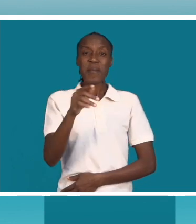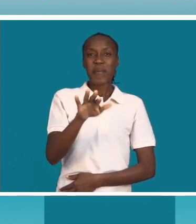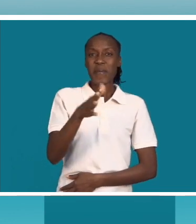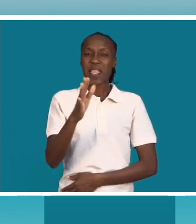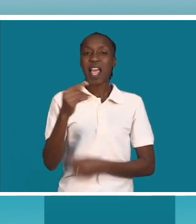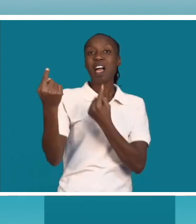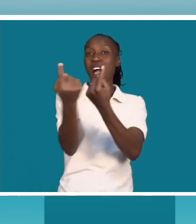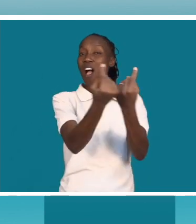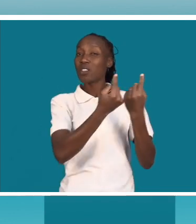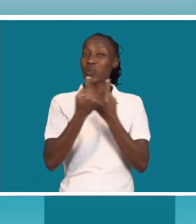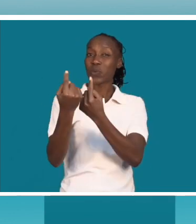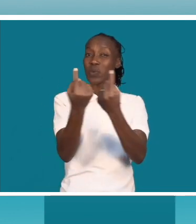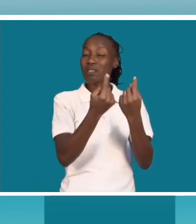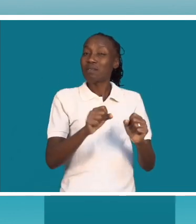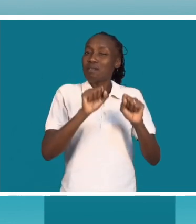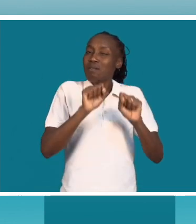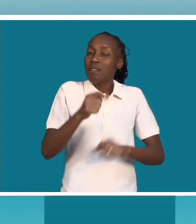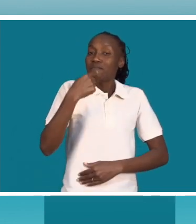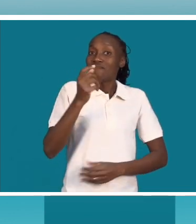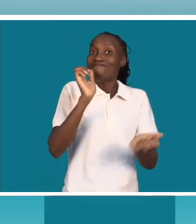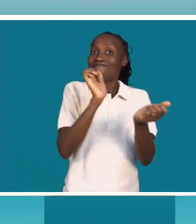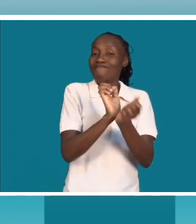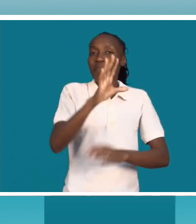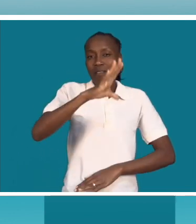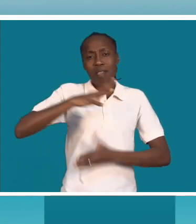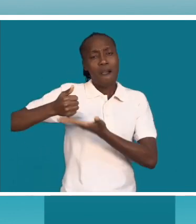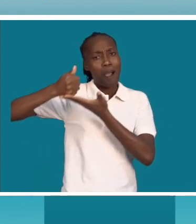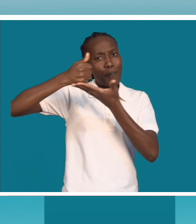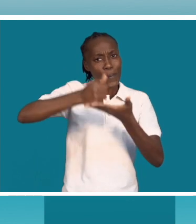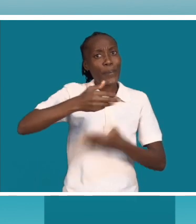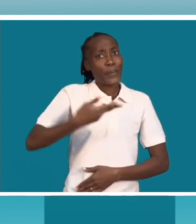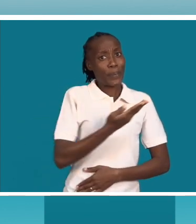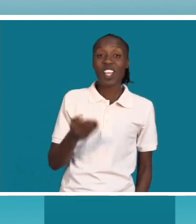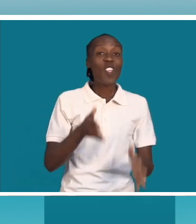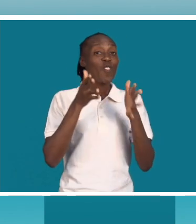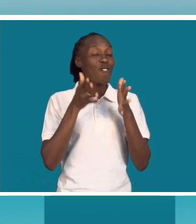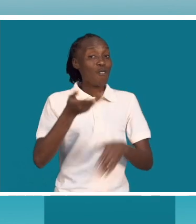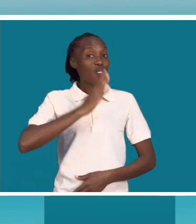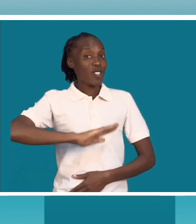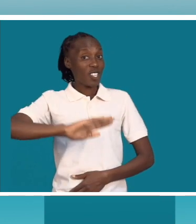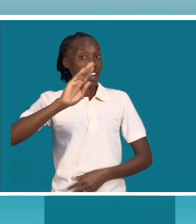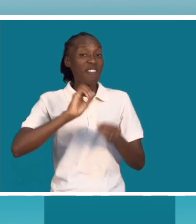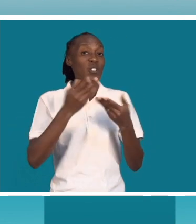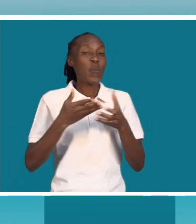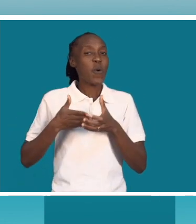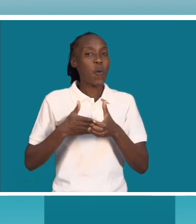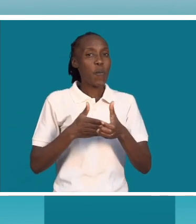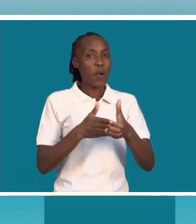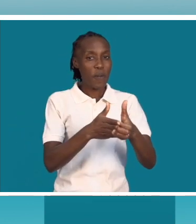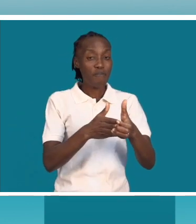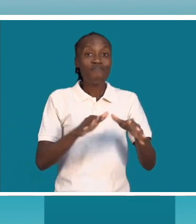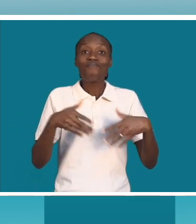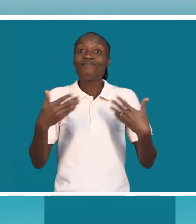garante que a penitenciária tem prestado assistência aos reclusos. De forma geral, o